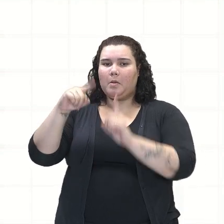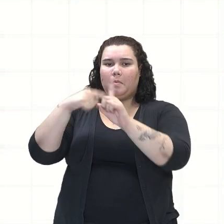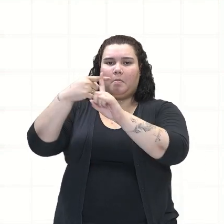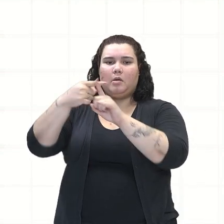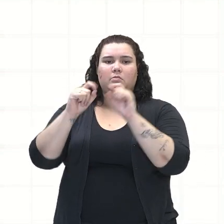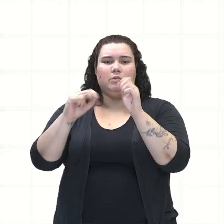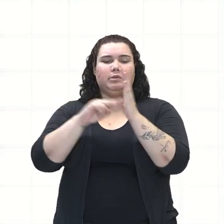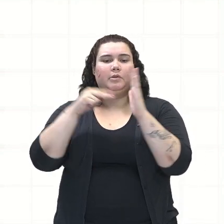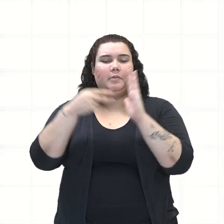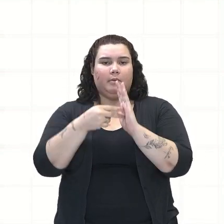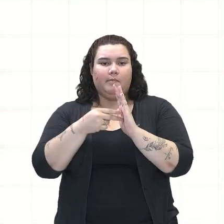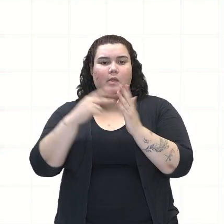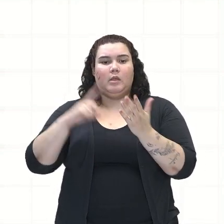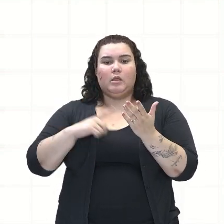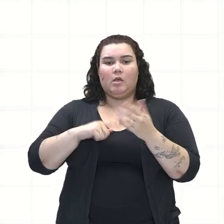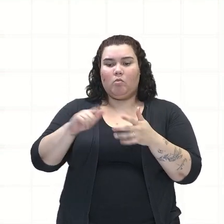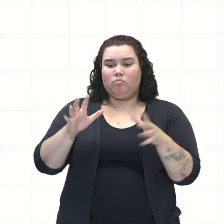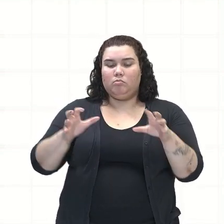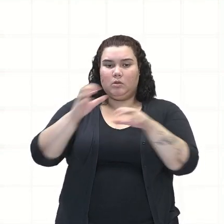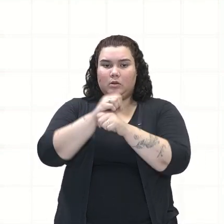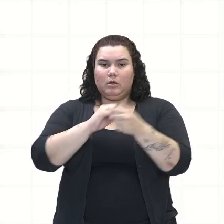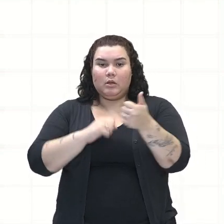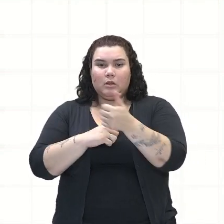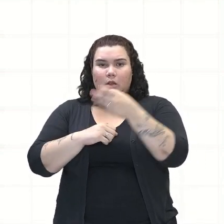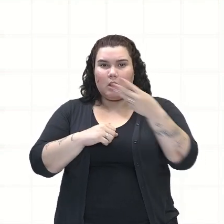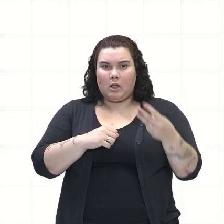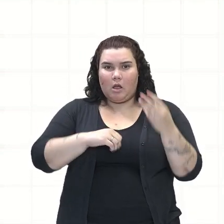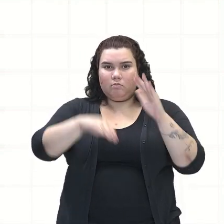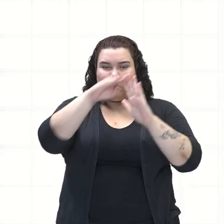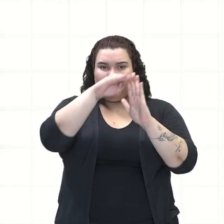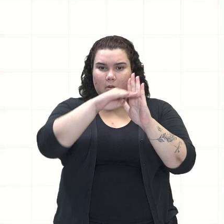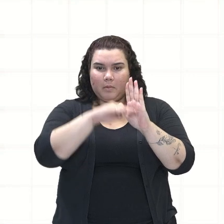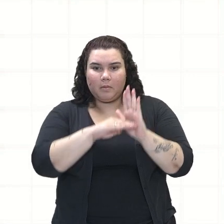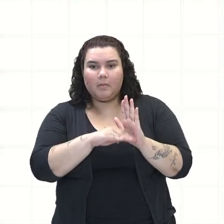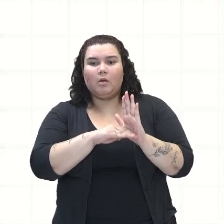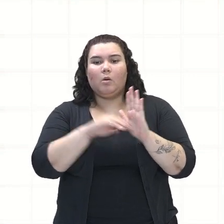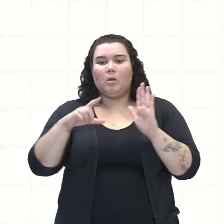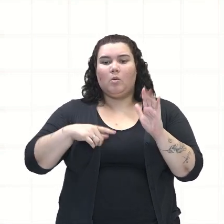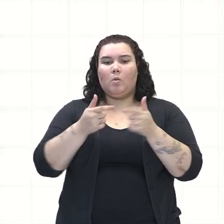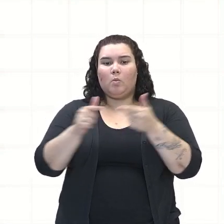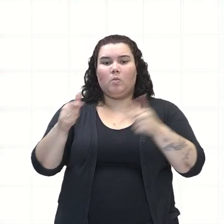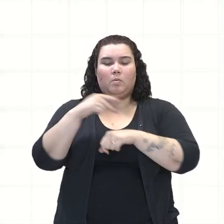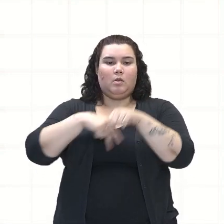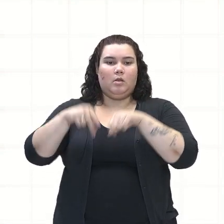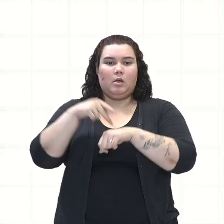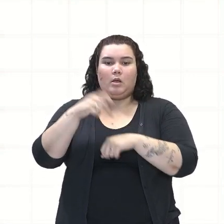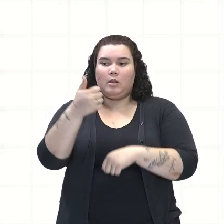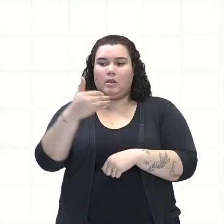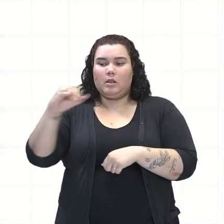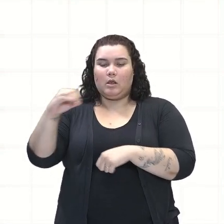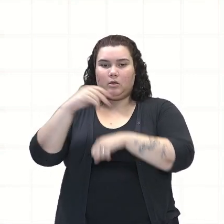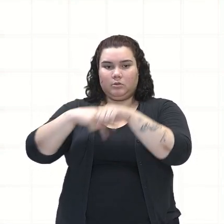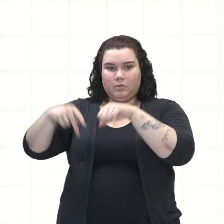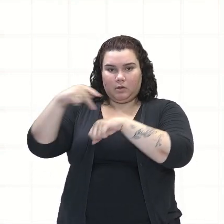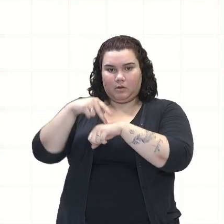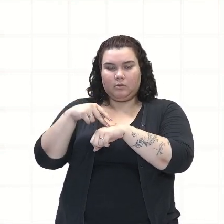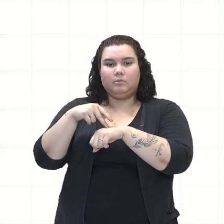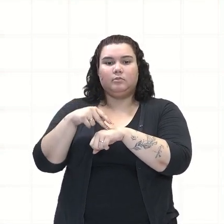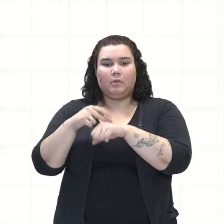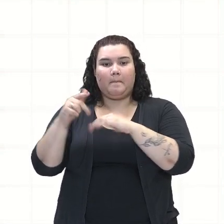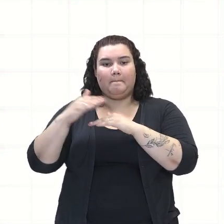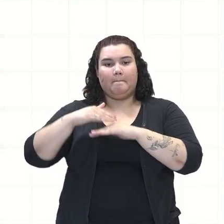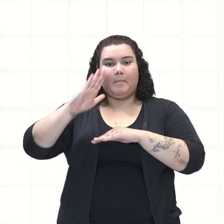membros, ela também vai incorporar outros países. Para ser mais preciso, 10 países. E dentre esses 10 países, o